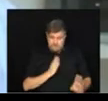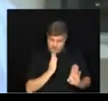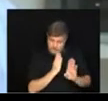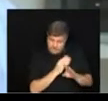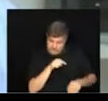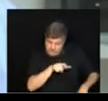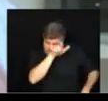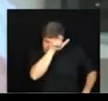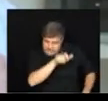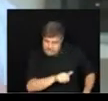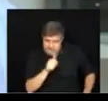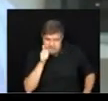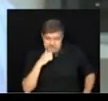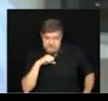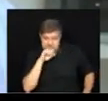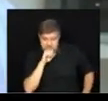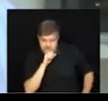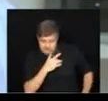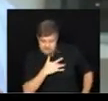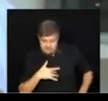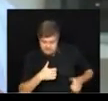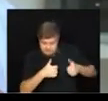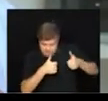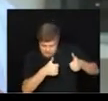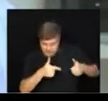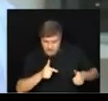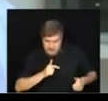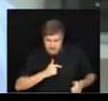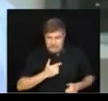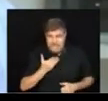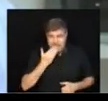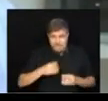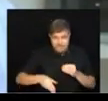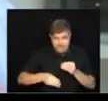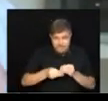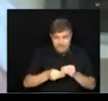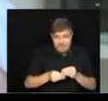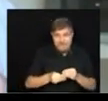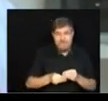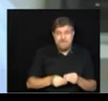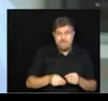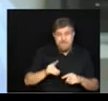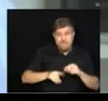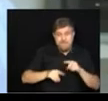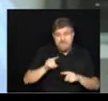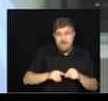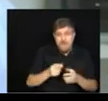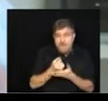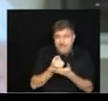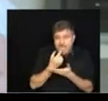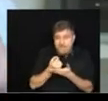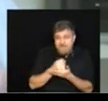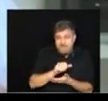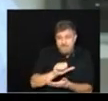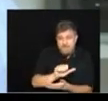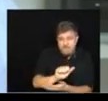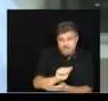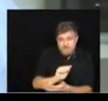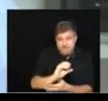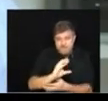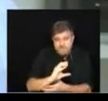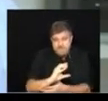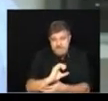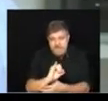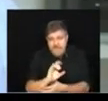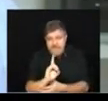está anemiada, verificar se ela tem a suplementação, principalmente de ácido fólico, de algumas vitaminas.